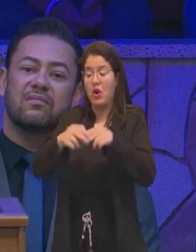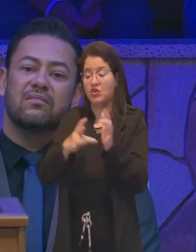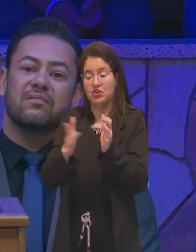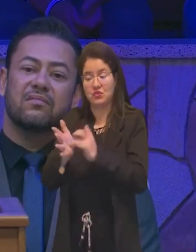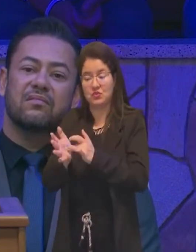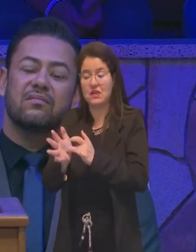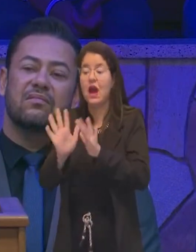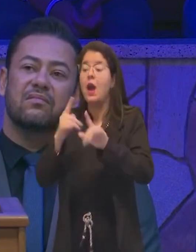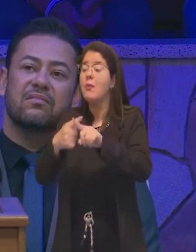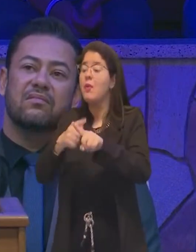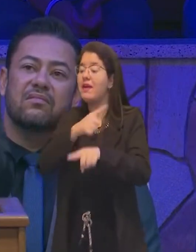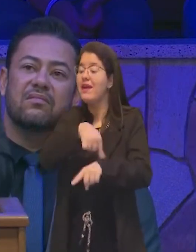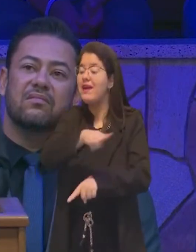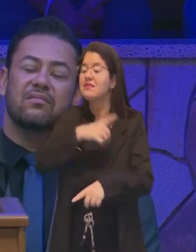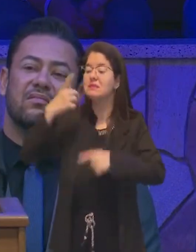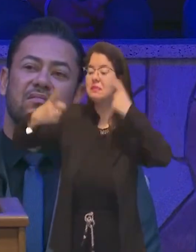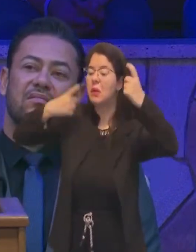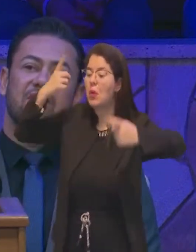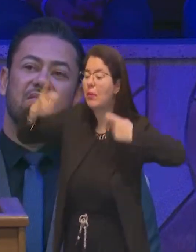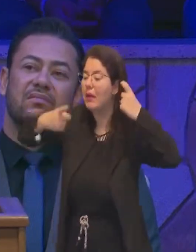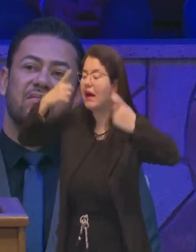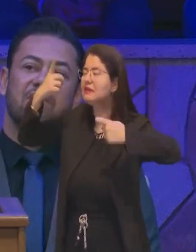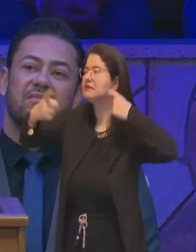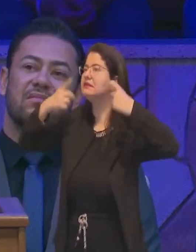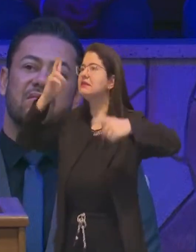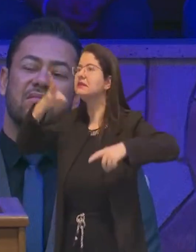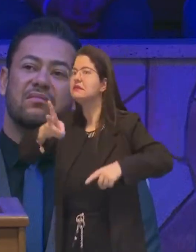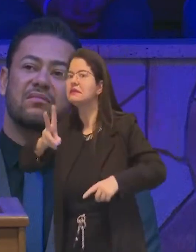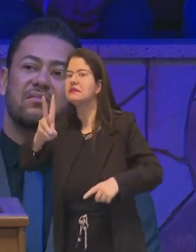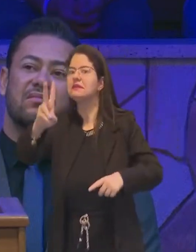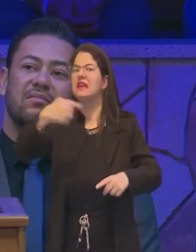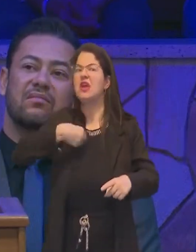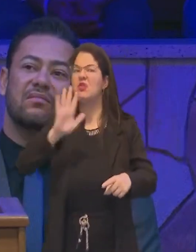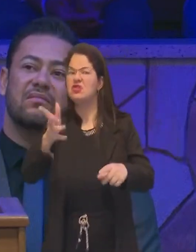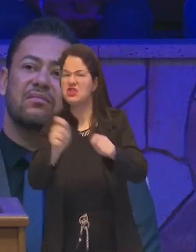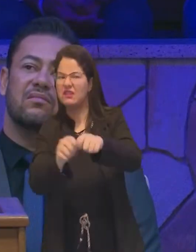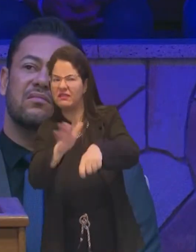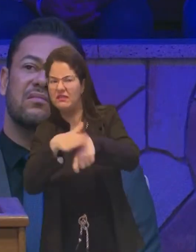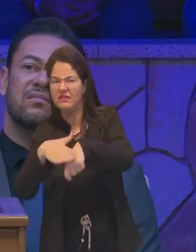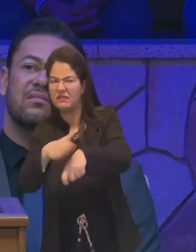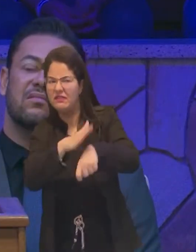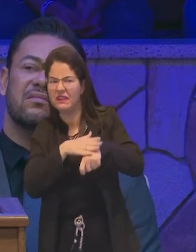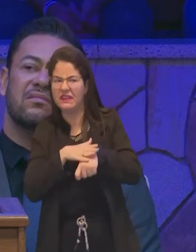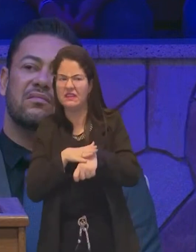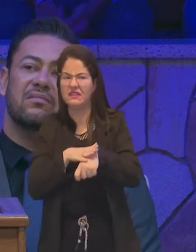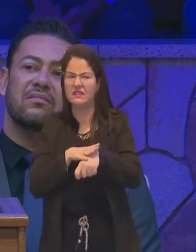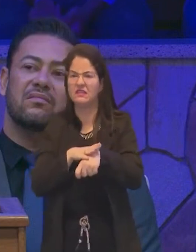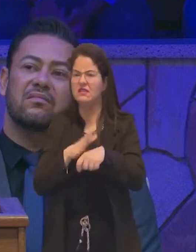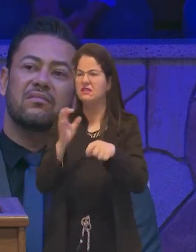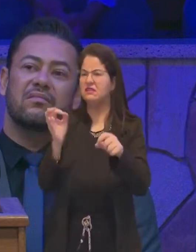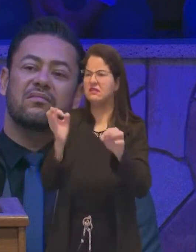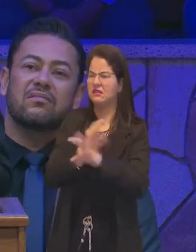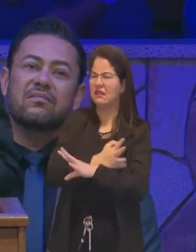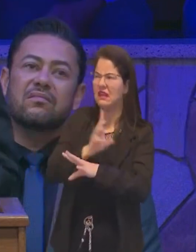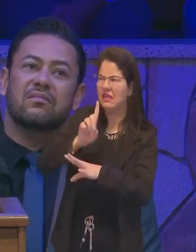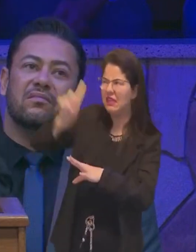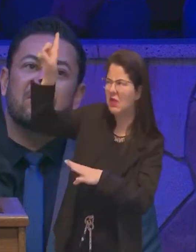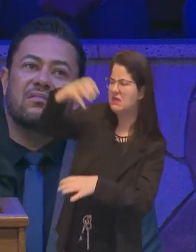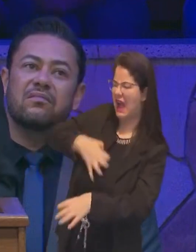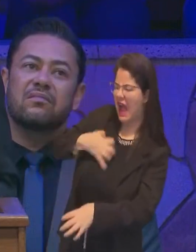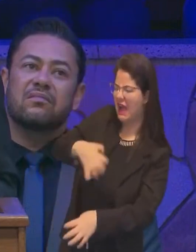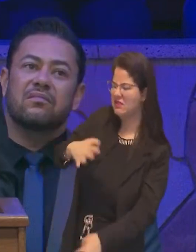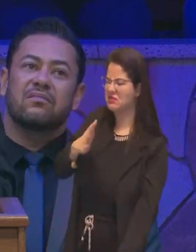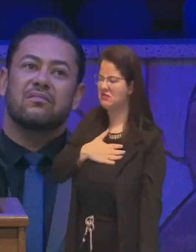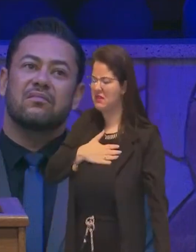porque eles estão preocupados, pensando constantemente: será que eu já fiz o suficiente para Deus? Será que Deus está com raiva de